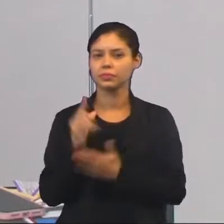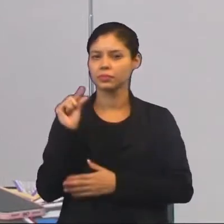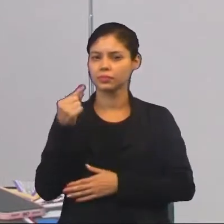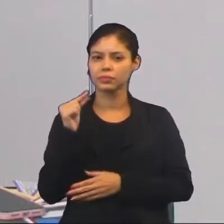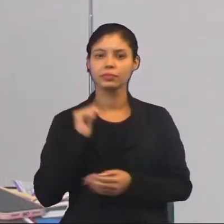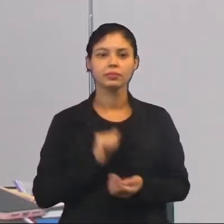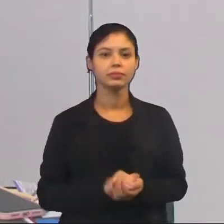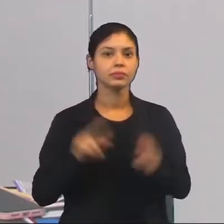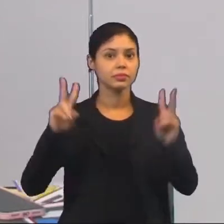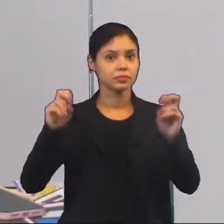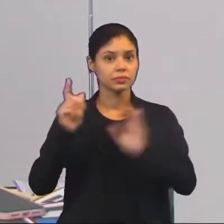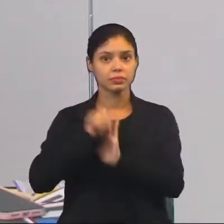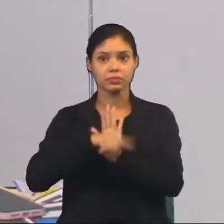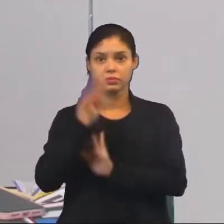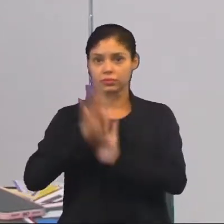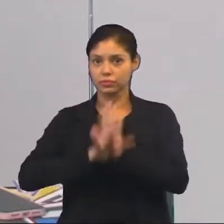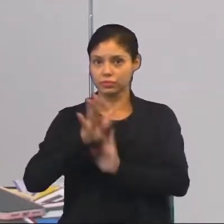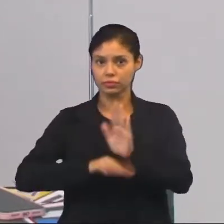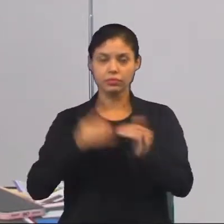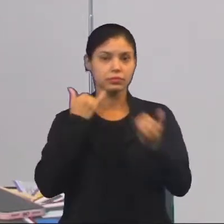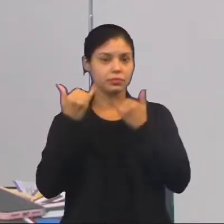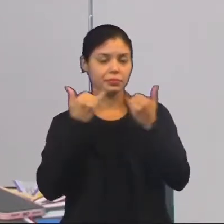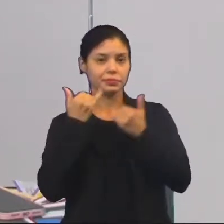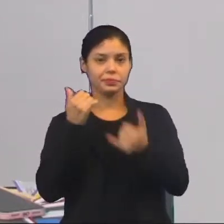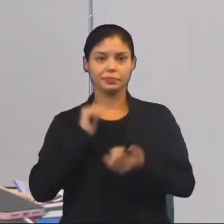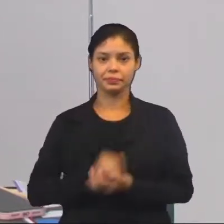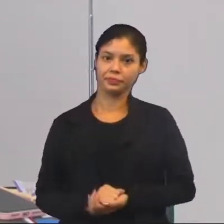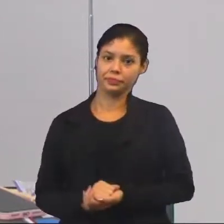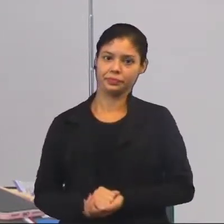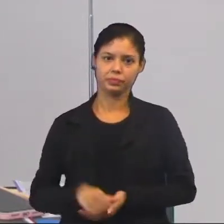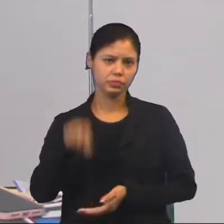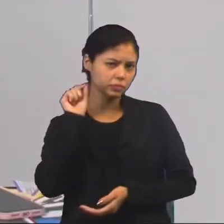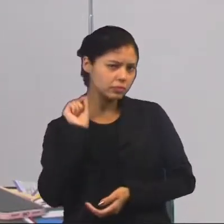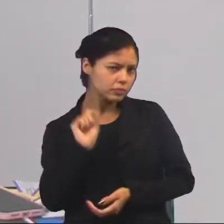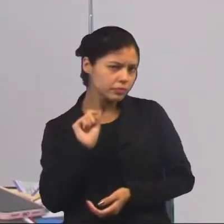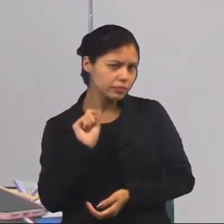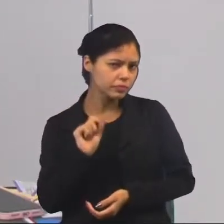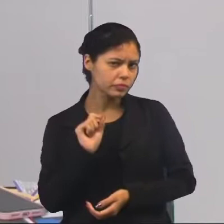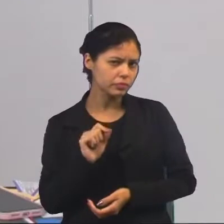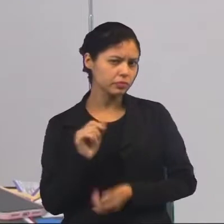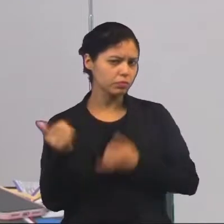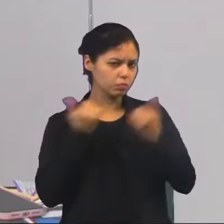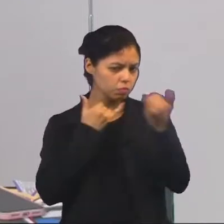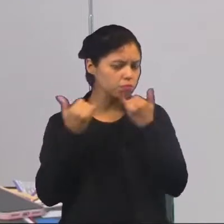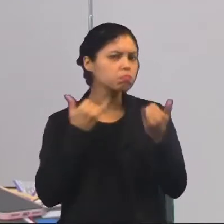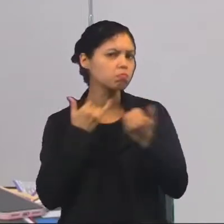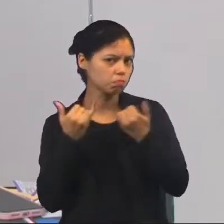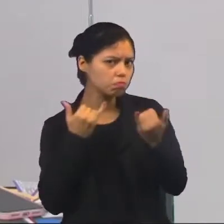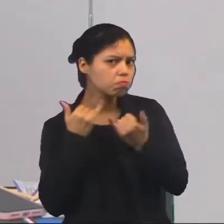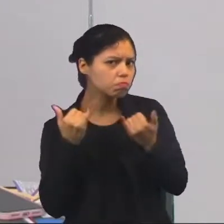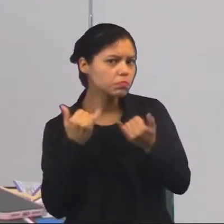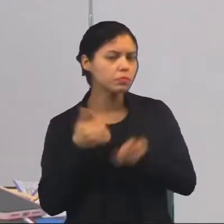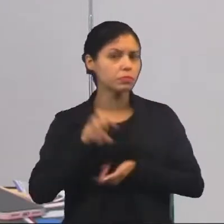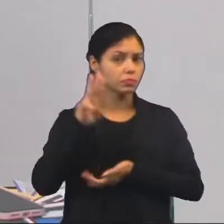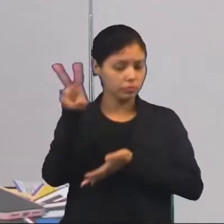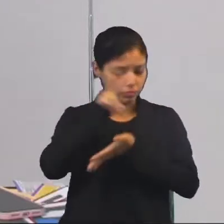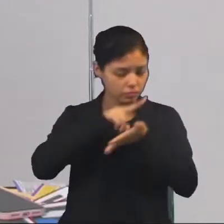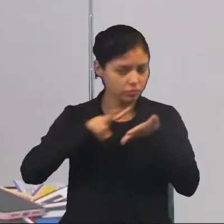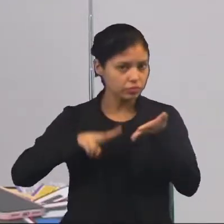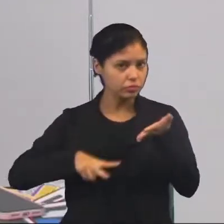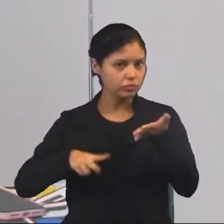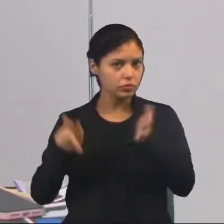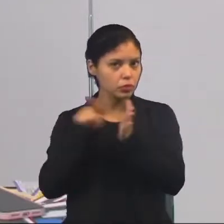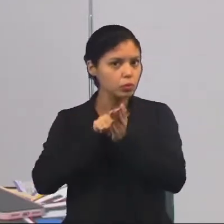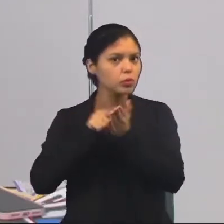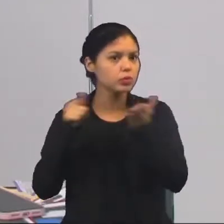pouquinho sobre o gênero textual notícia. Quem já ouviu uma notícia? Quem já leu uma notícia